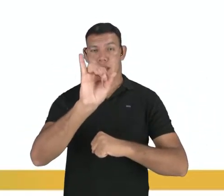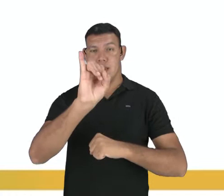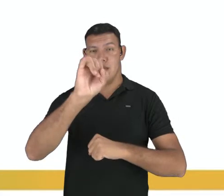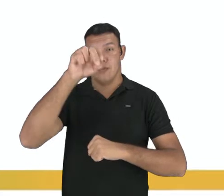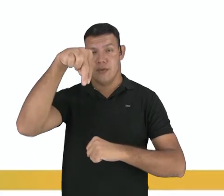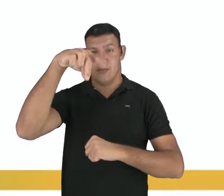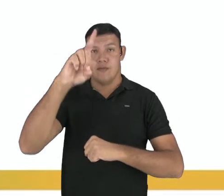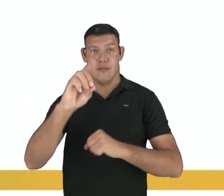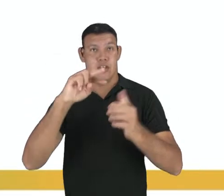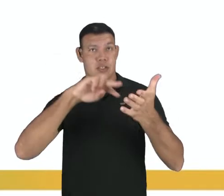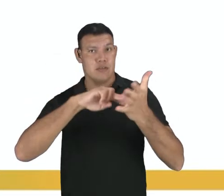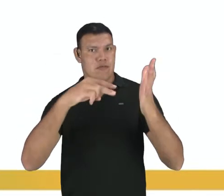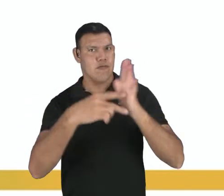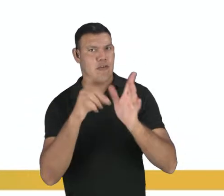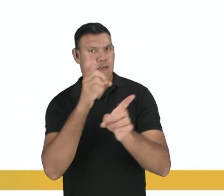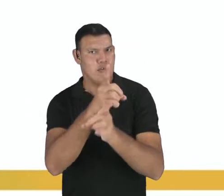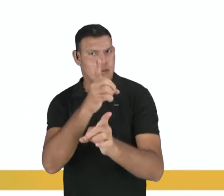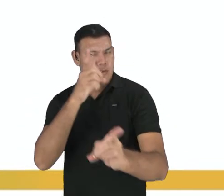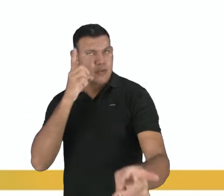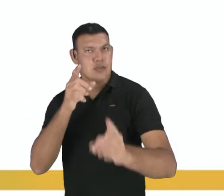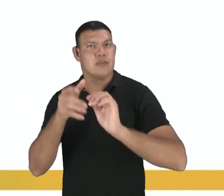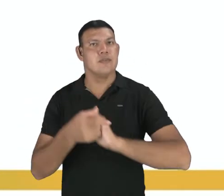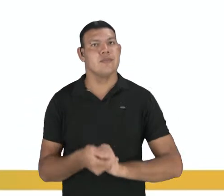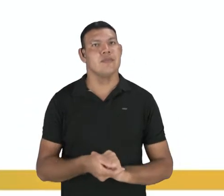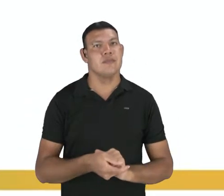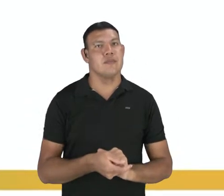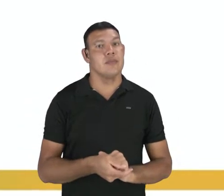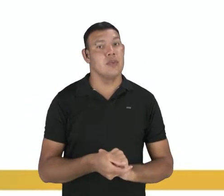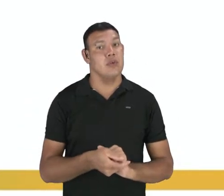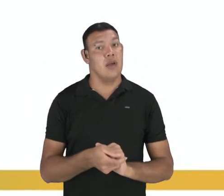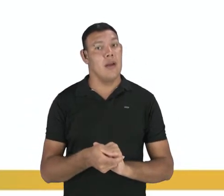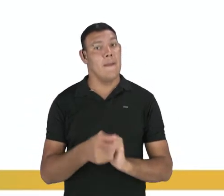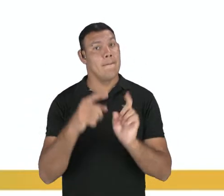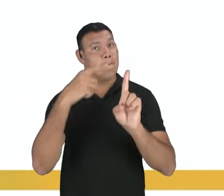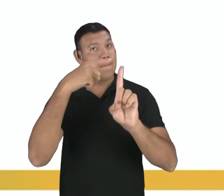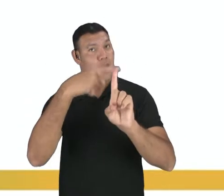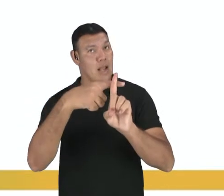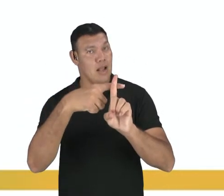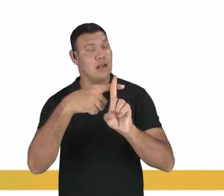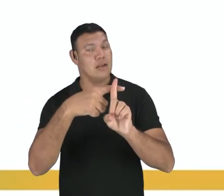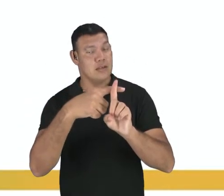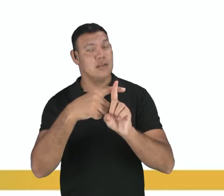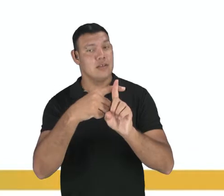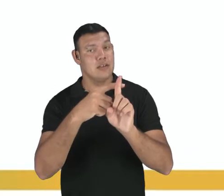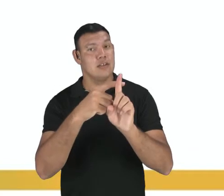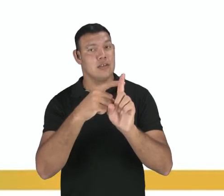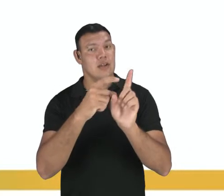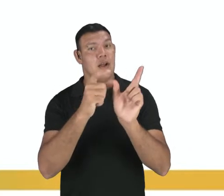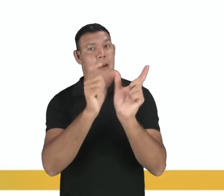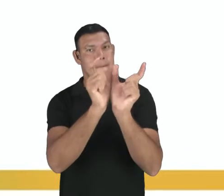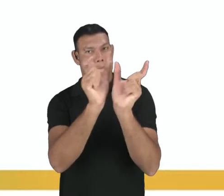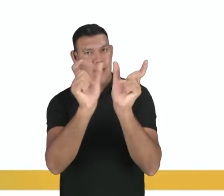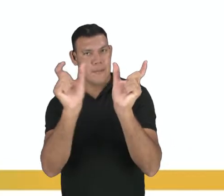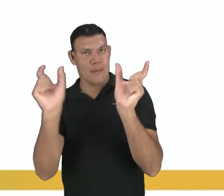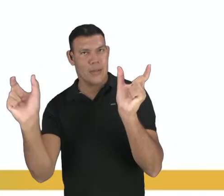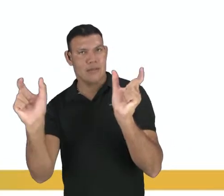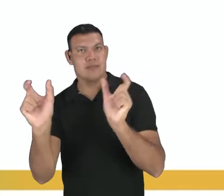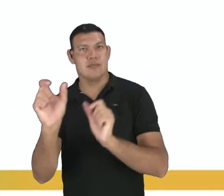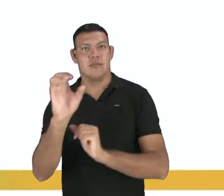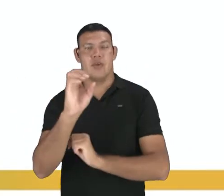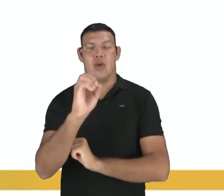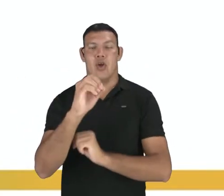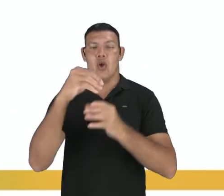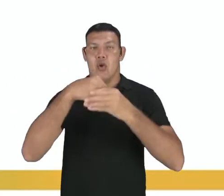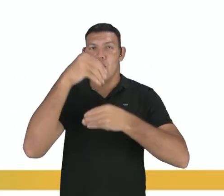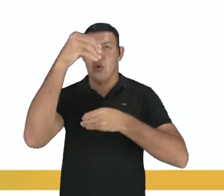encontrar. O verbo find, junto com a preposição out, que tem o sentido de fora,